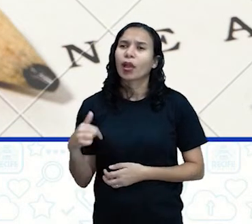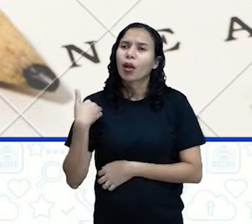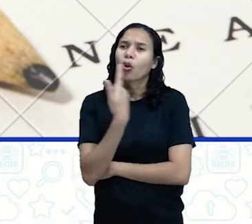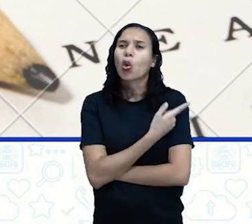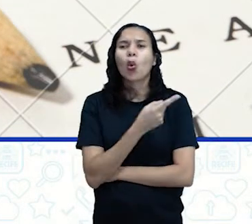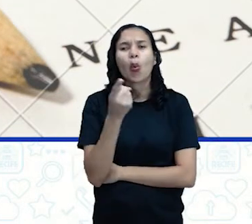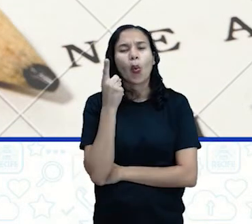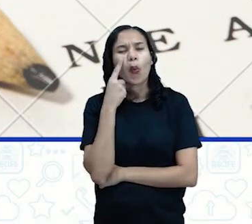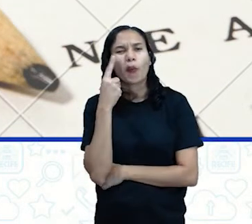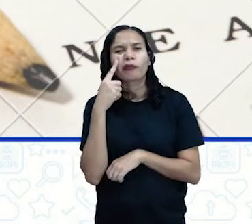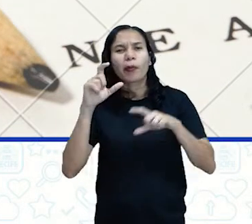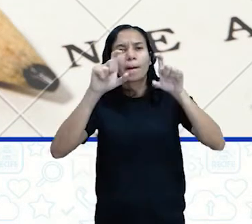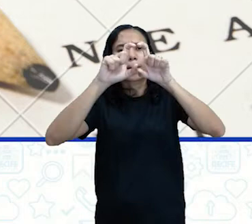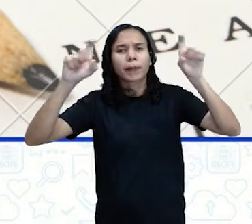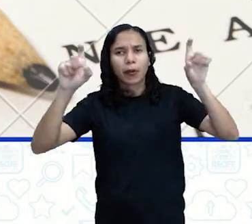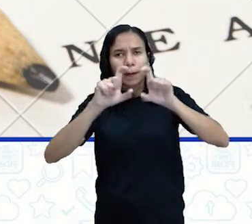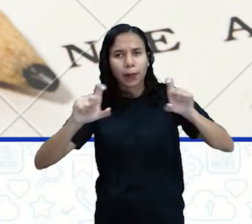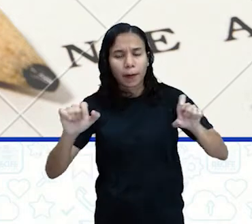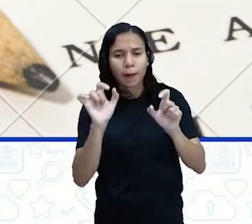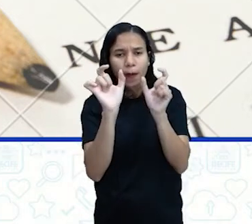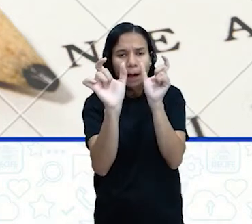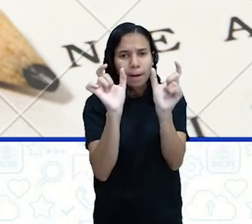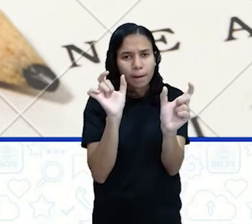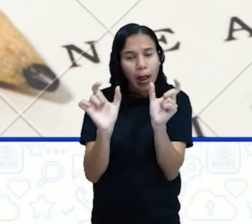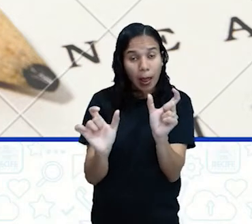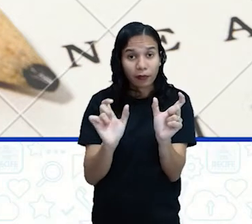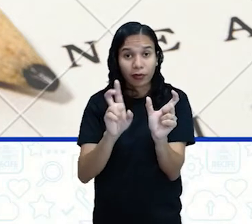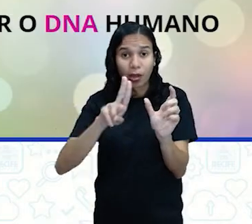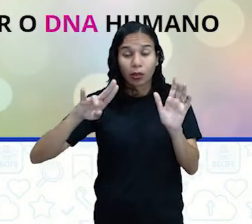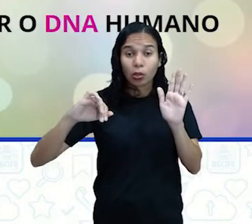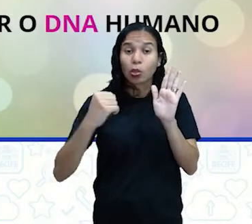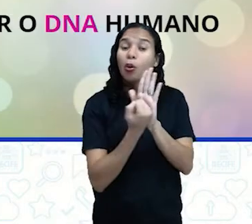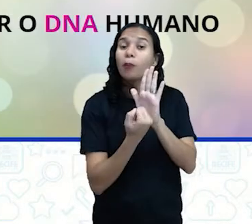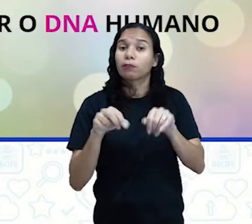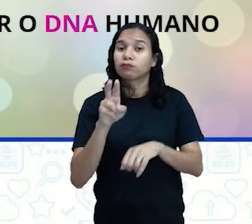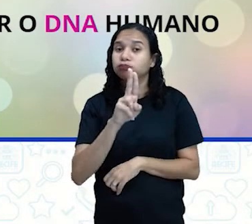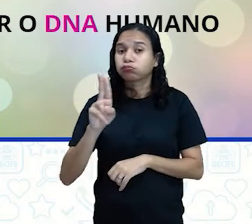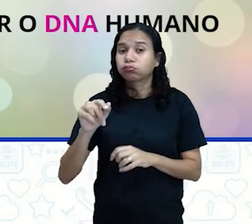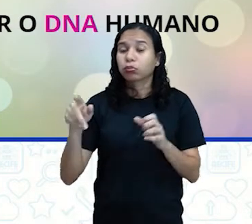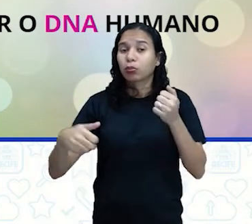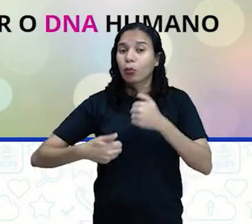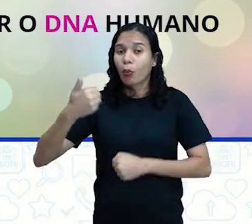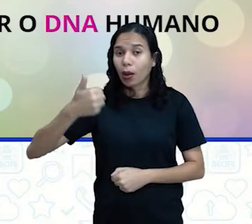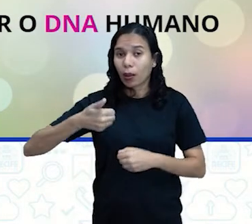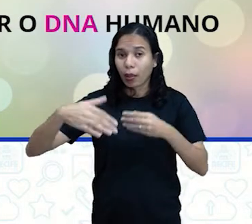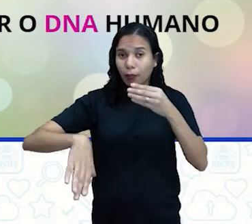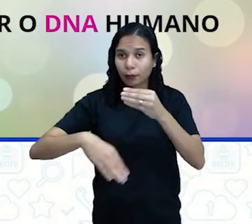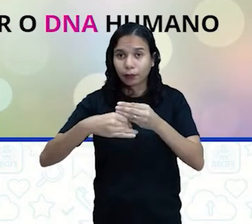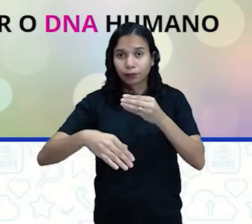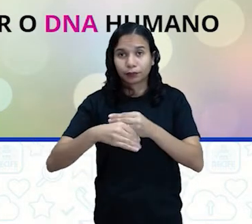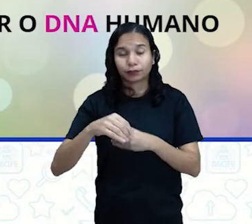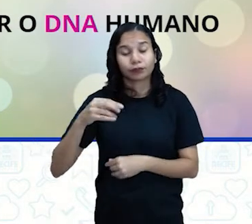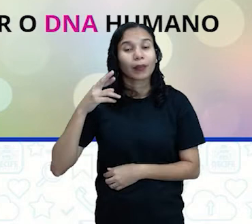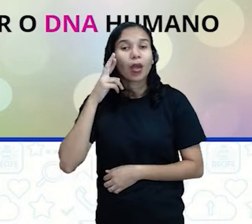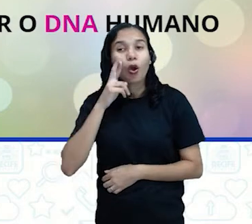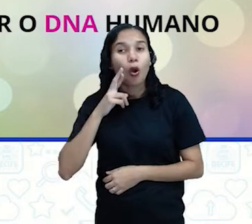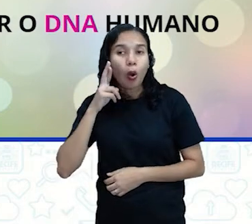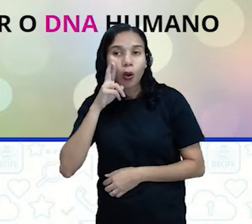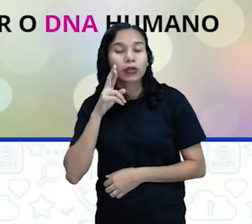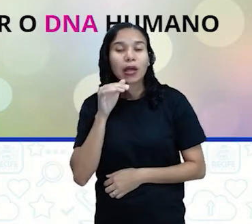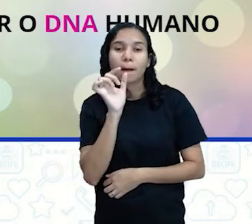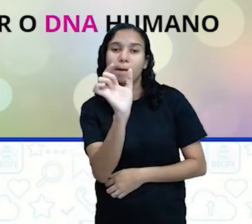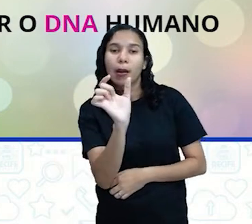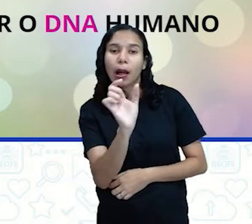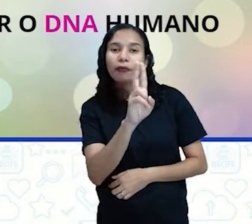que nesses títulos a gente tem o quê? Palavras que nomeiam e palavras que dão qualidade. Então, ó, em rosa a gente tem as palavras que